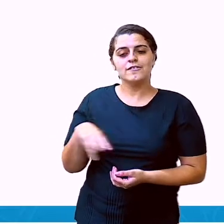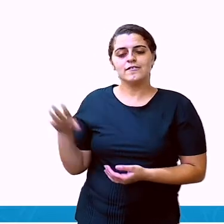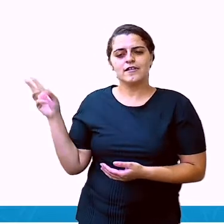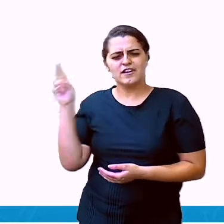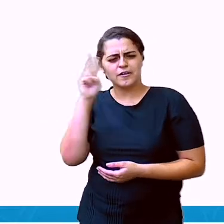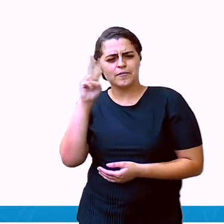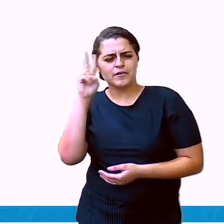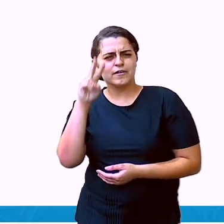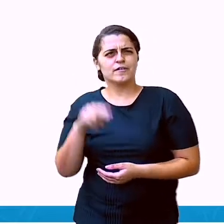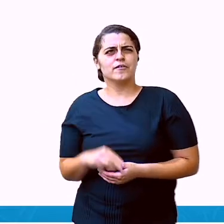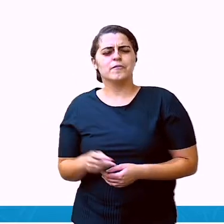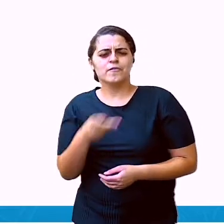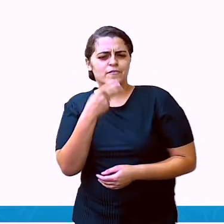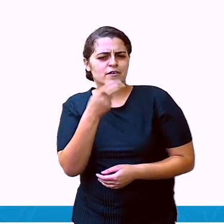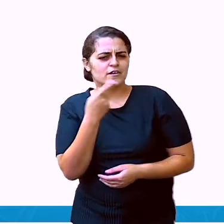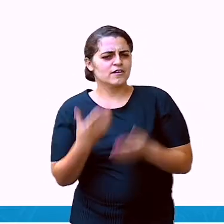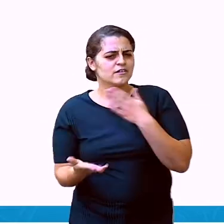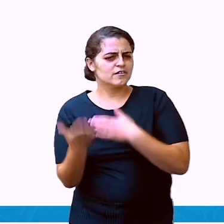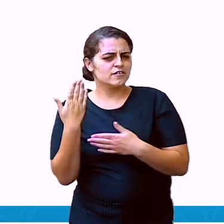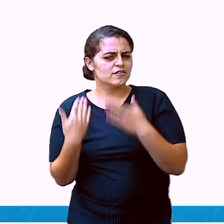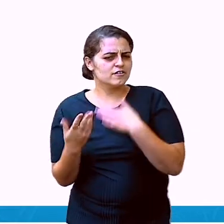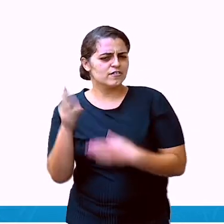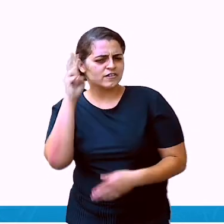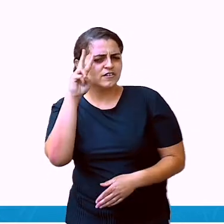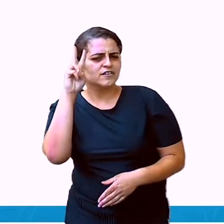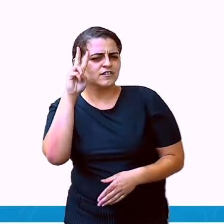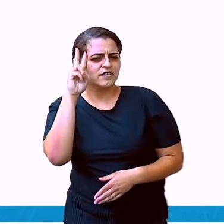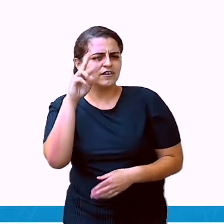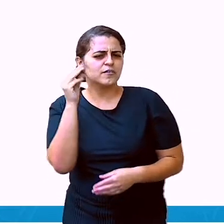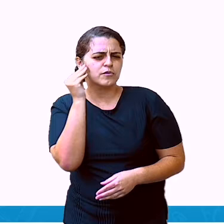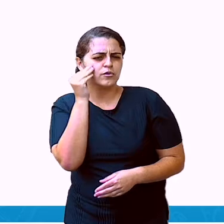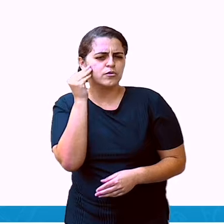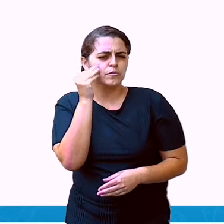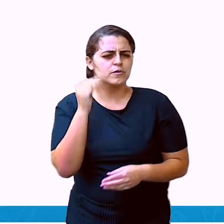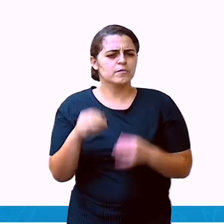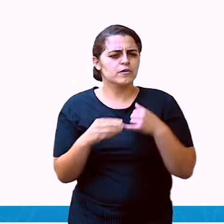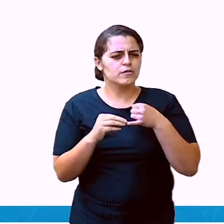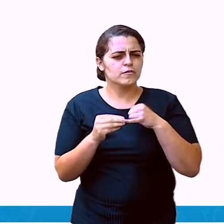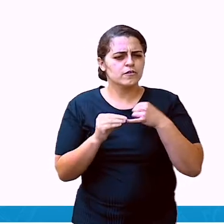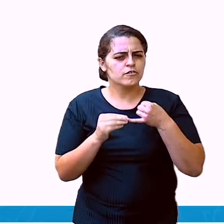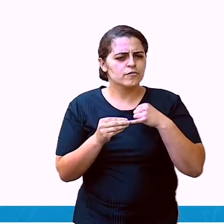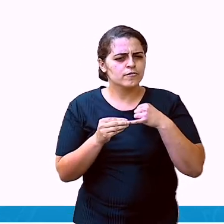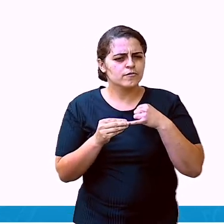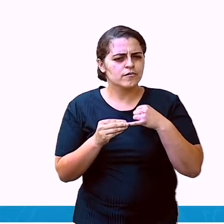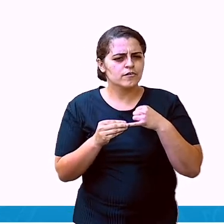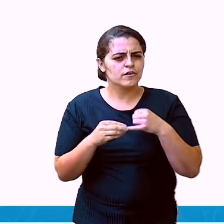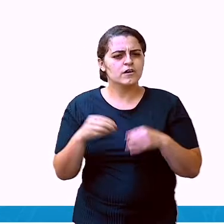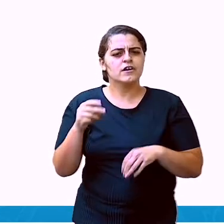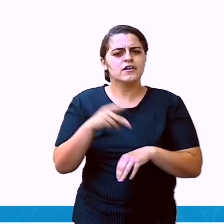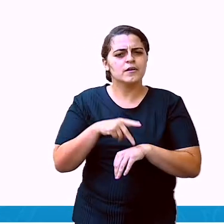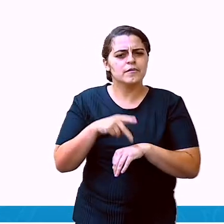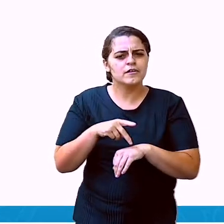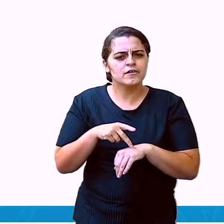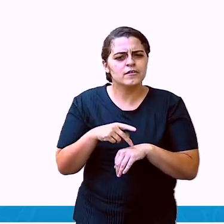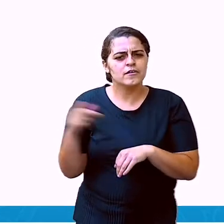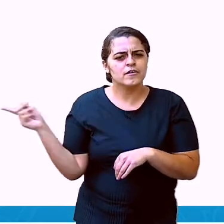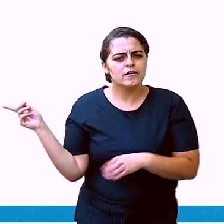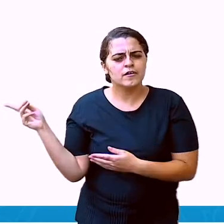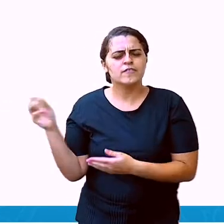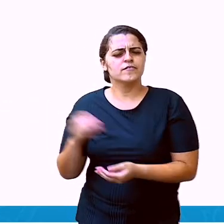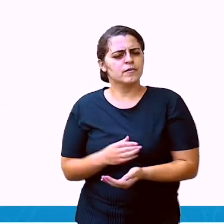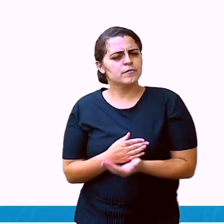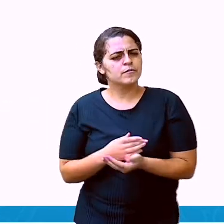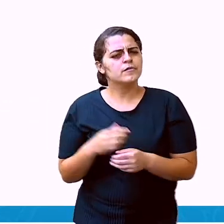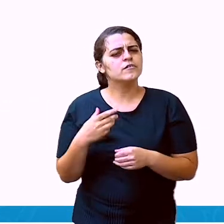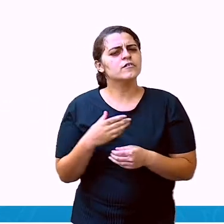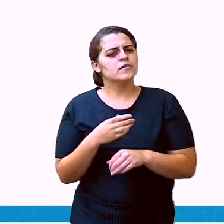Lembrando, hoje, como eu disse para vocês, vocês se lembram do experimento do feijão e da pedrinha? É com ele que nós